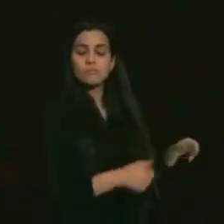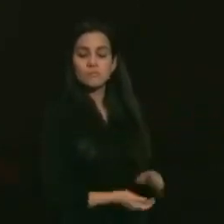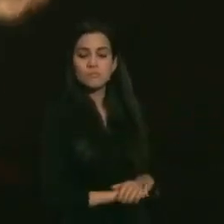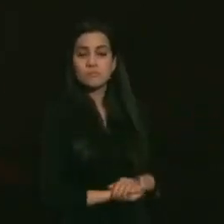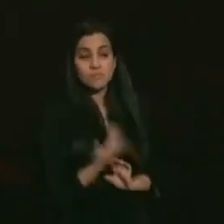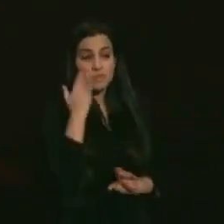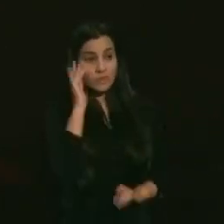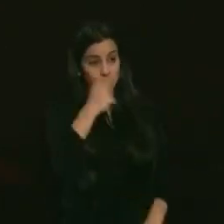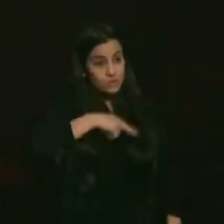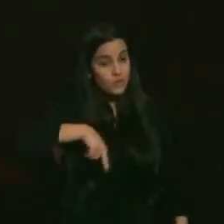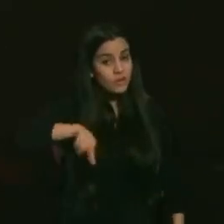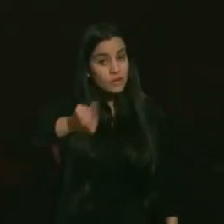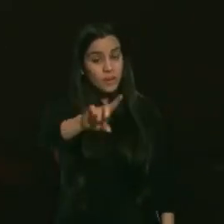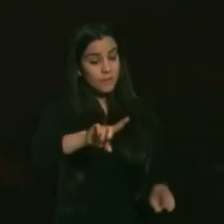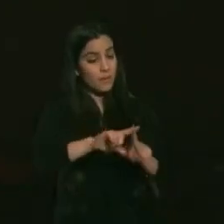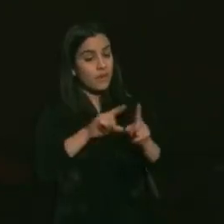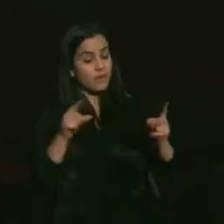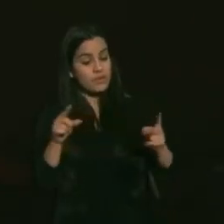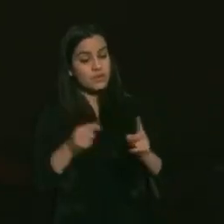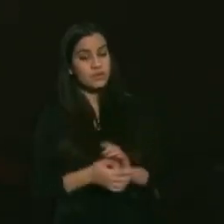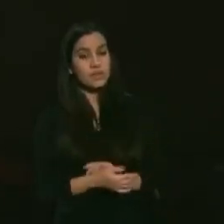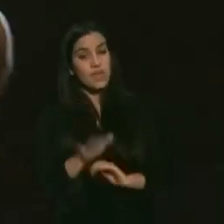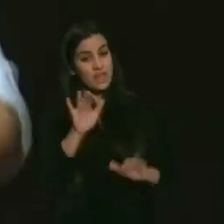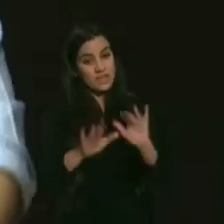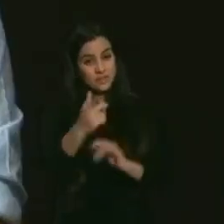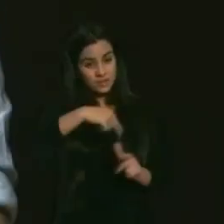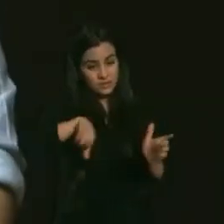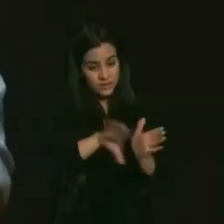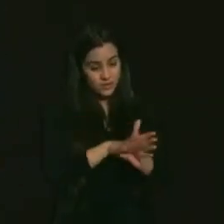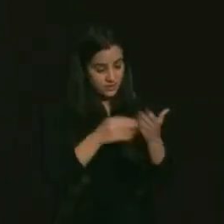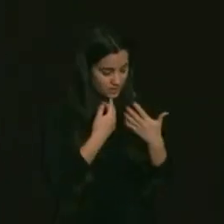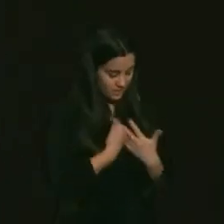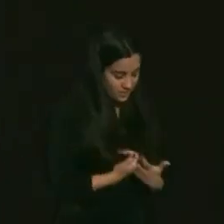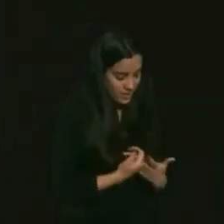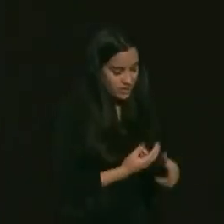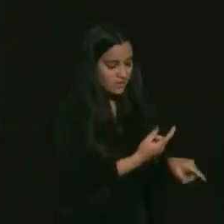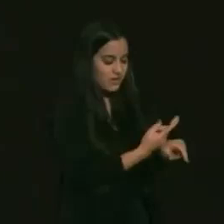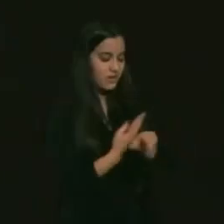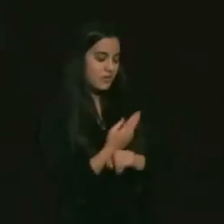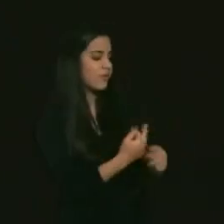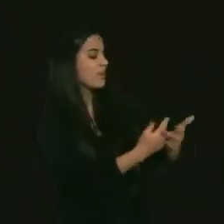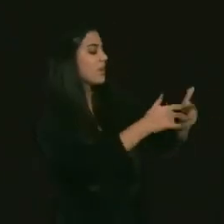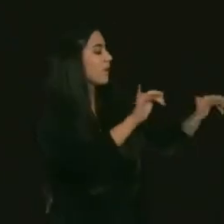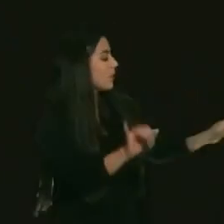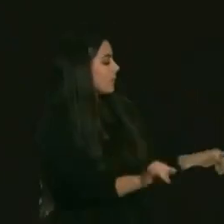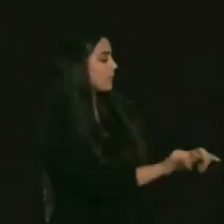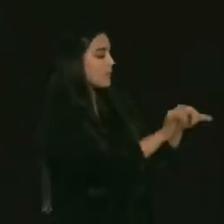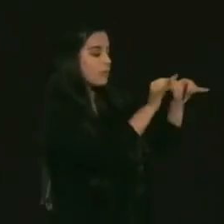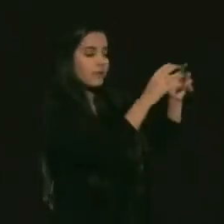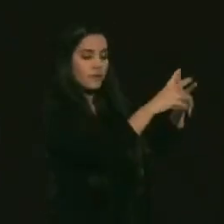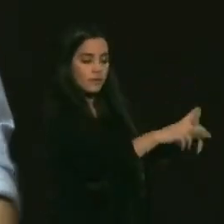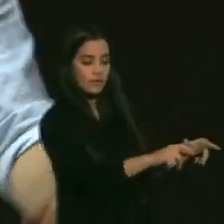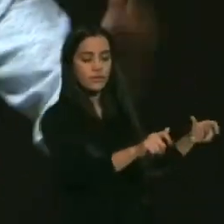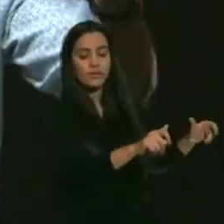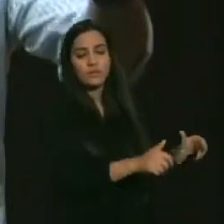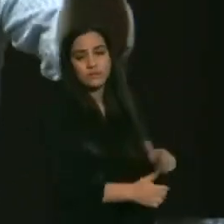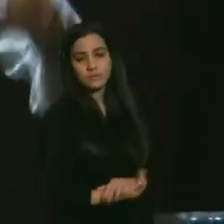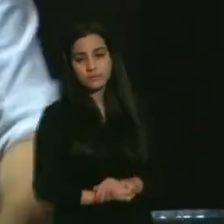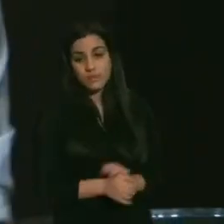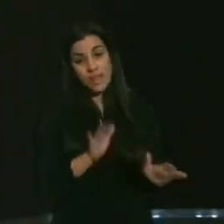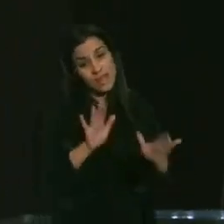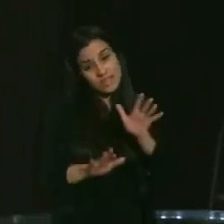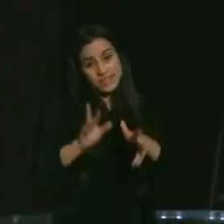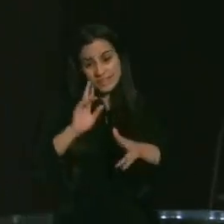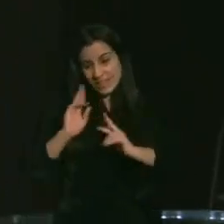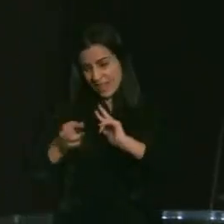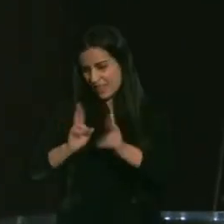Eu não sei você, mas talvez você chegou aqui cansado de correr atrás daquilo que não satisfaz. Relacionamentos